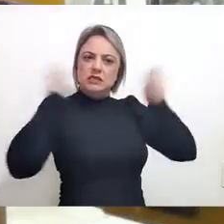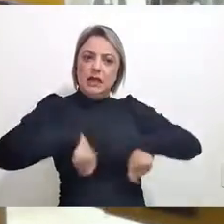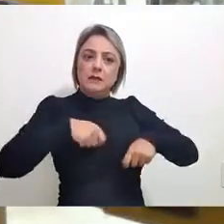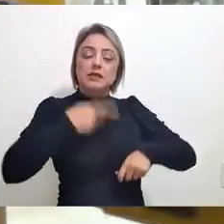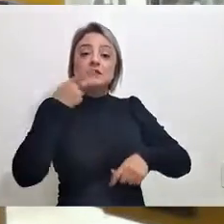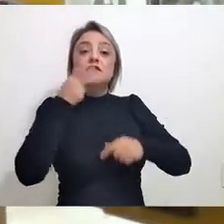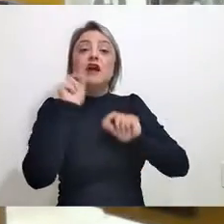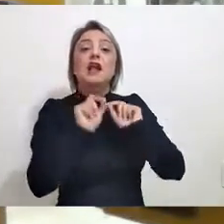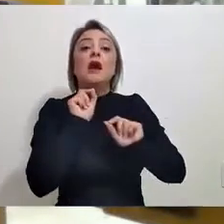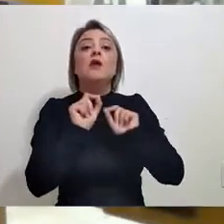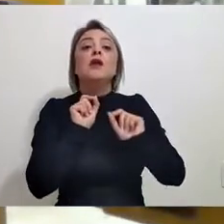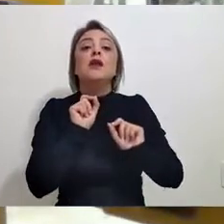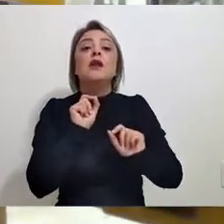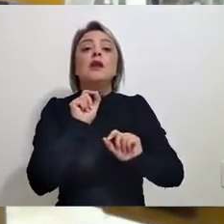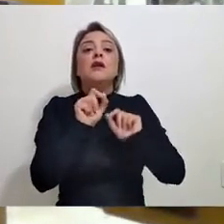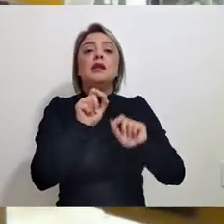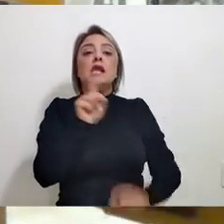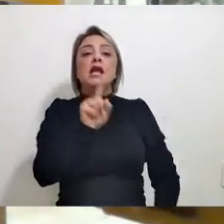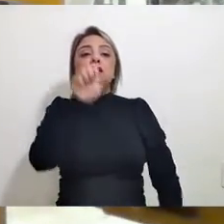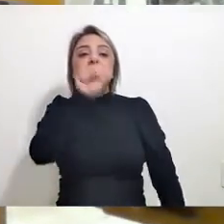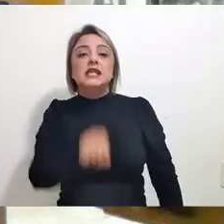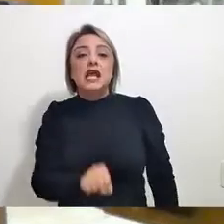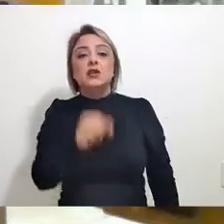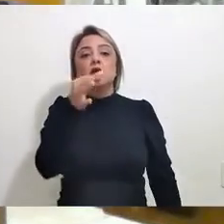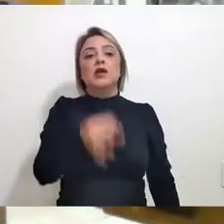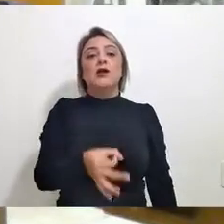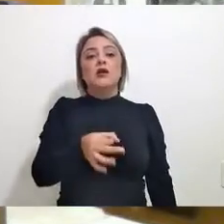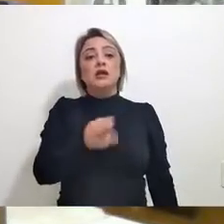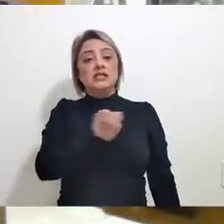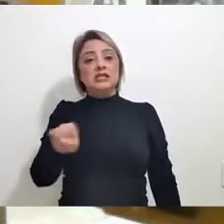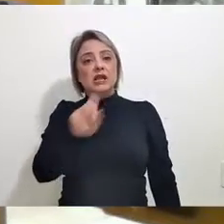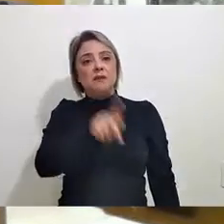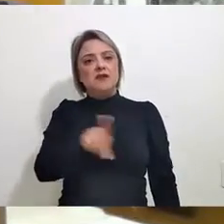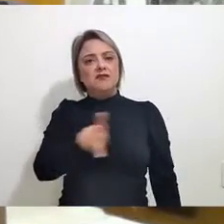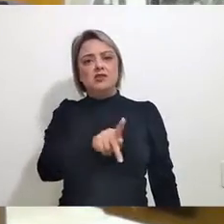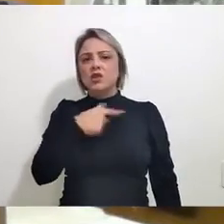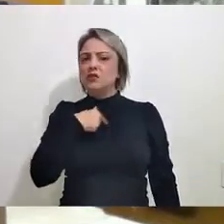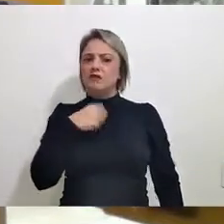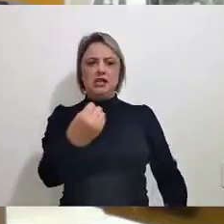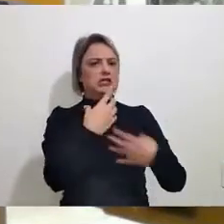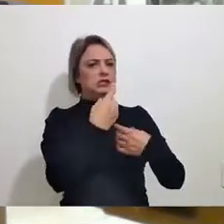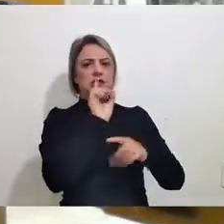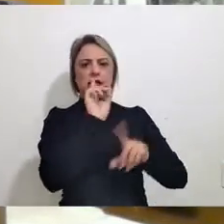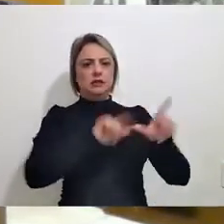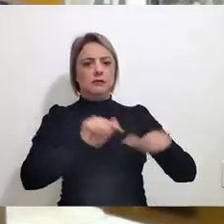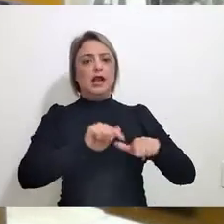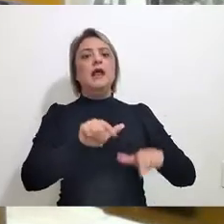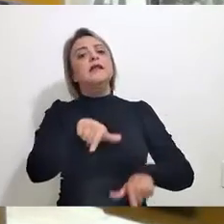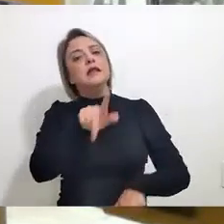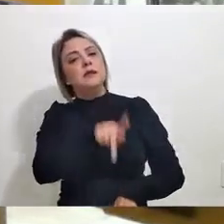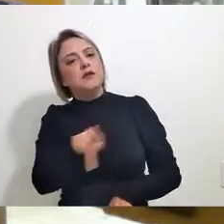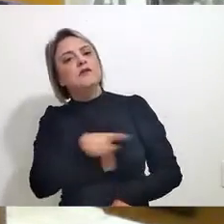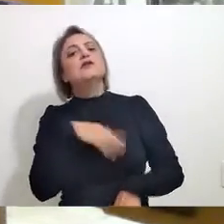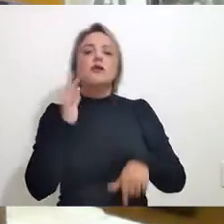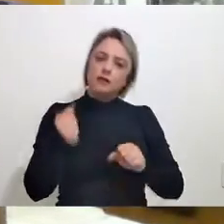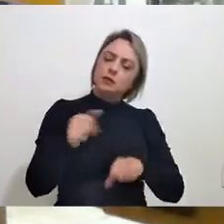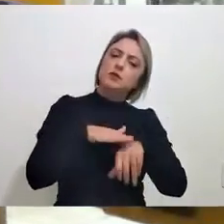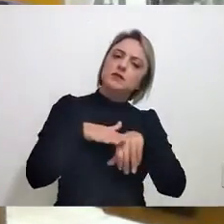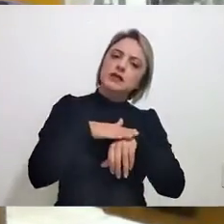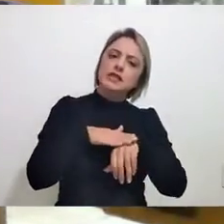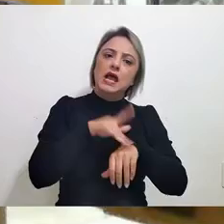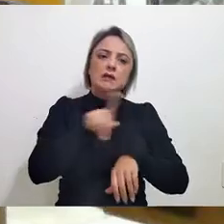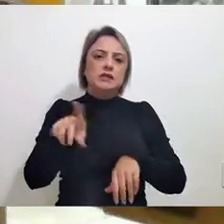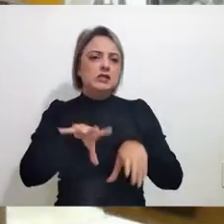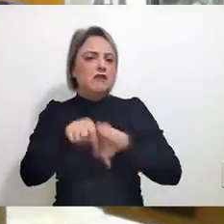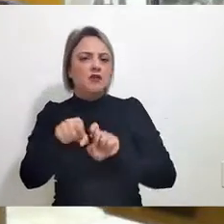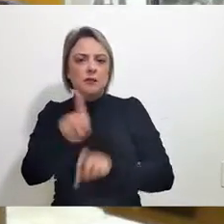corpo. Eu não estou falando aqui de sexo, de tirar roupa, de fazer coisas parecidas. E aí, bem rapidinho, eu sei que a gente está até acabando. Já foi falado isso dentro de escola,